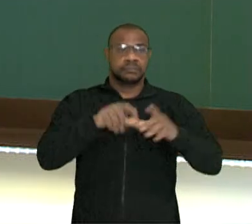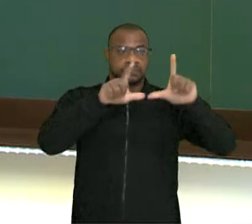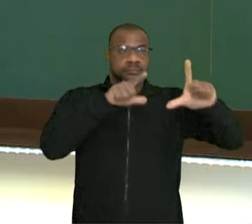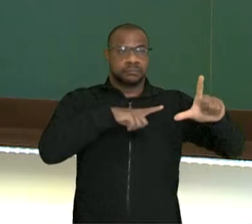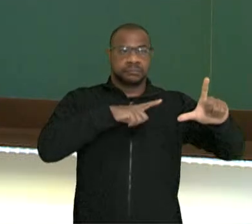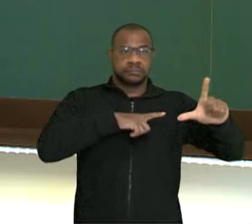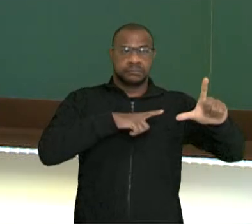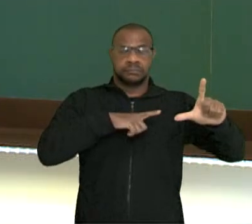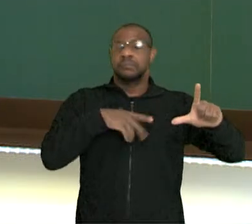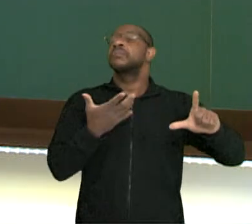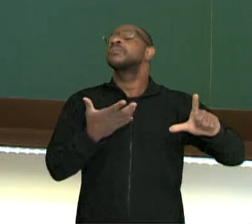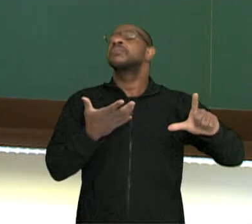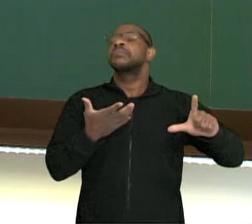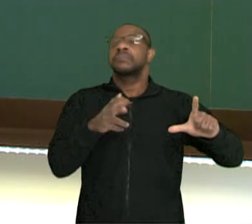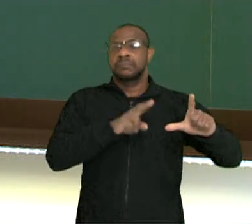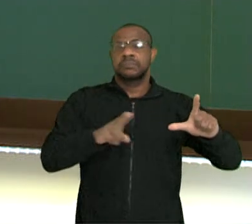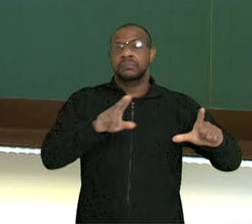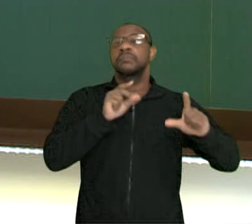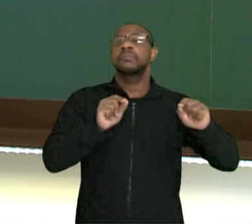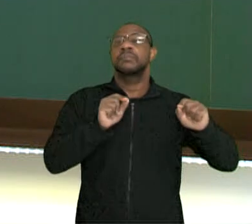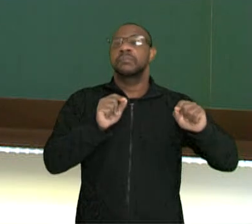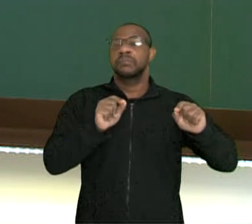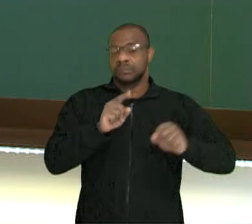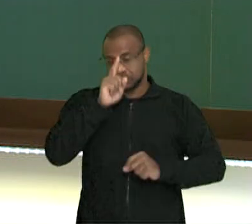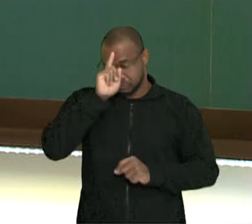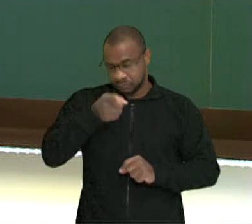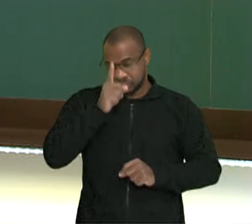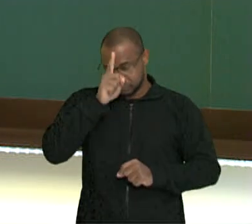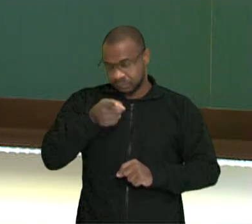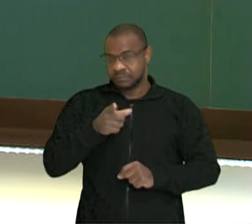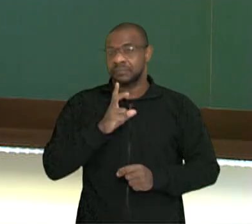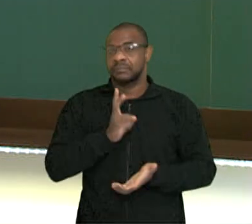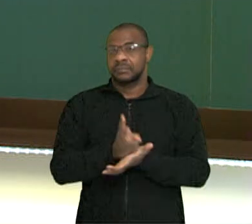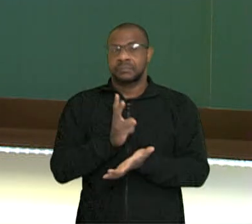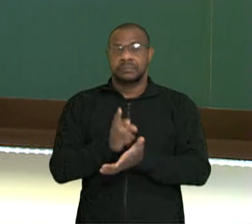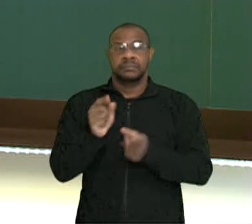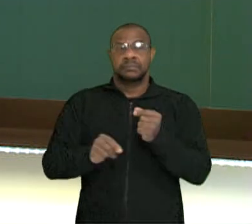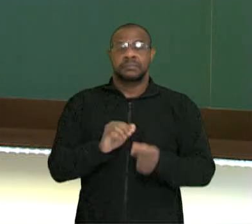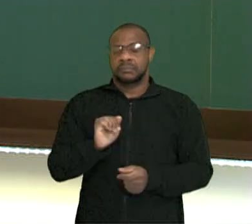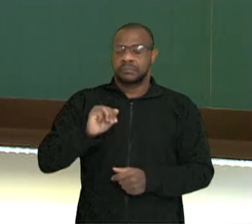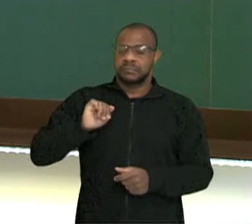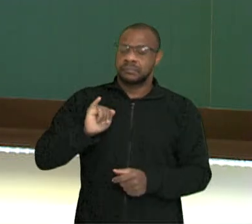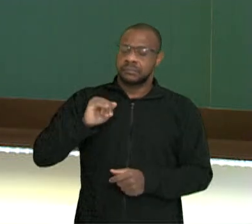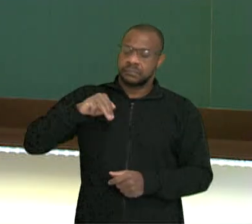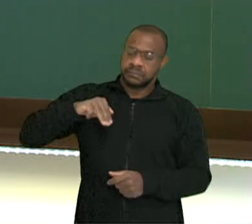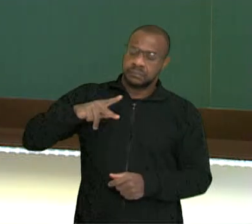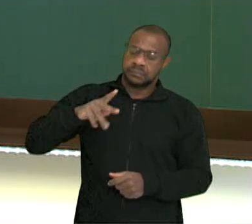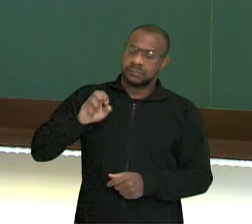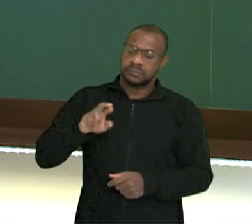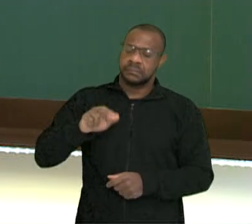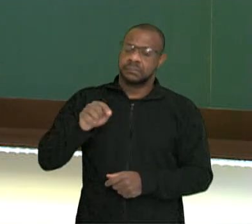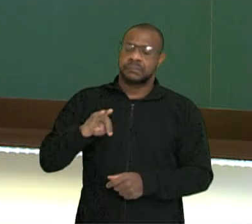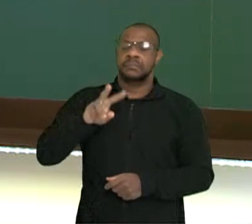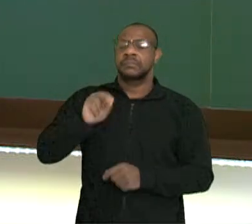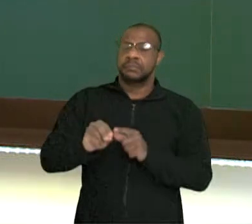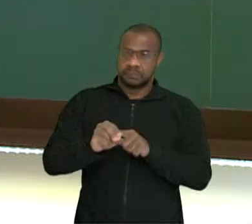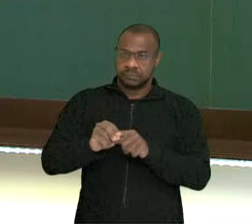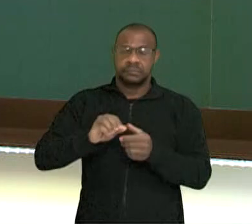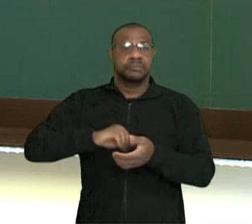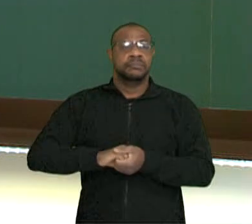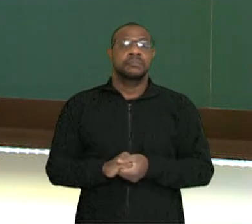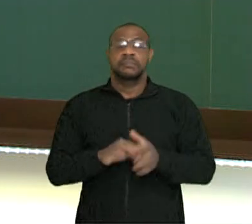muito qual modo? O imperativo, justamente porque é algo que se dirige ao público. Então,